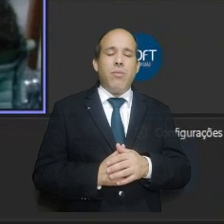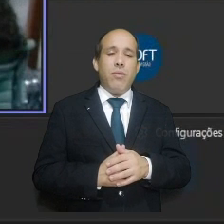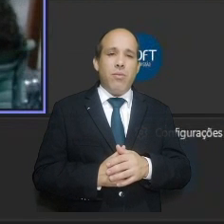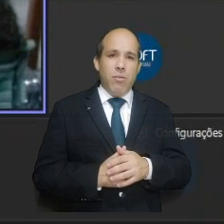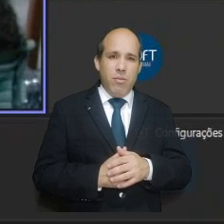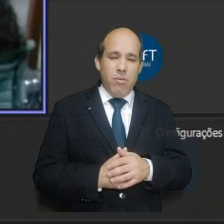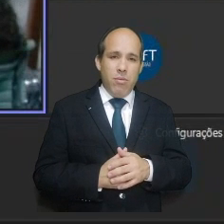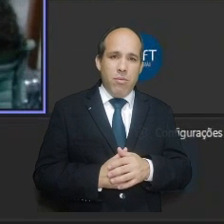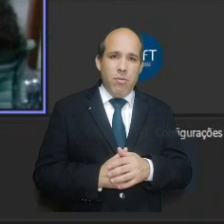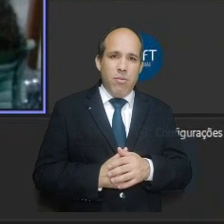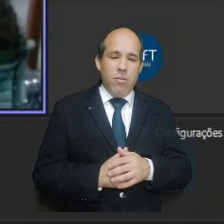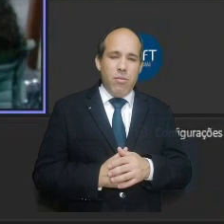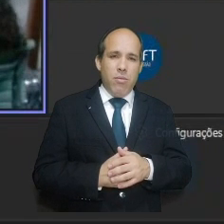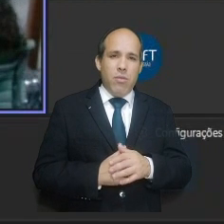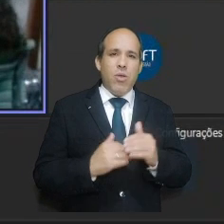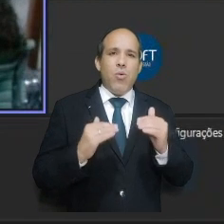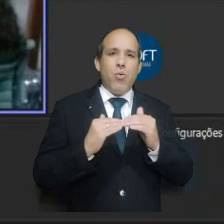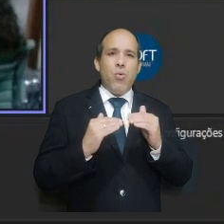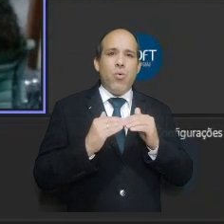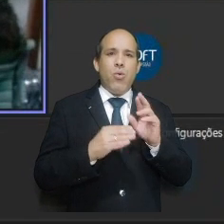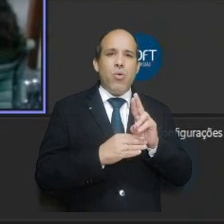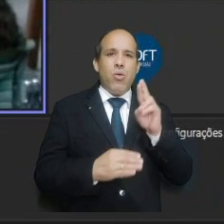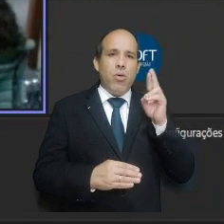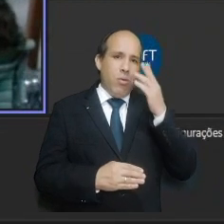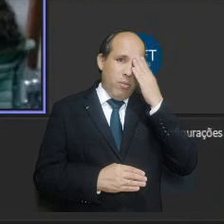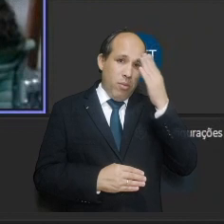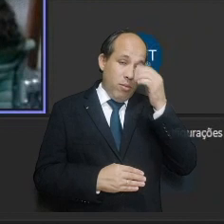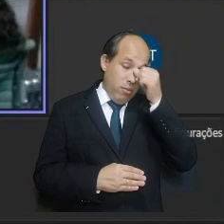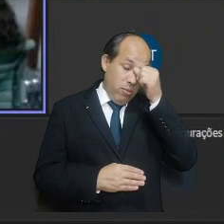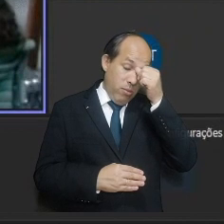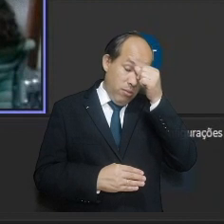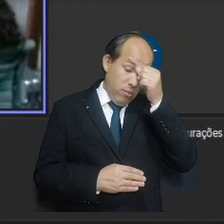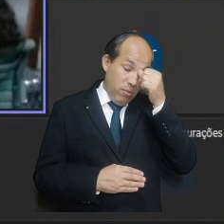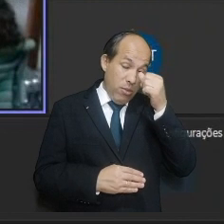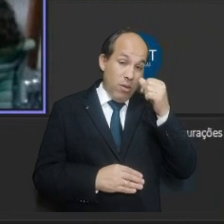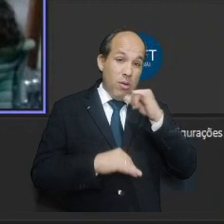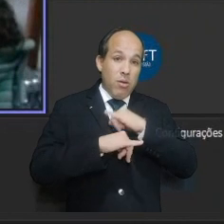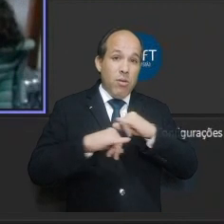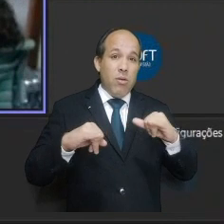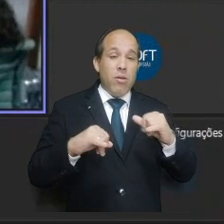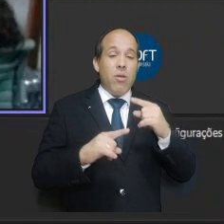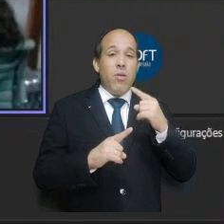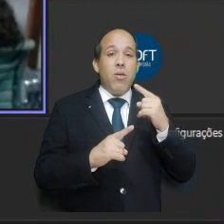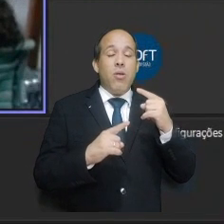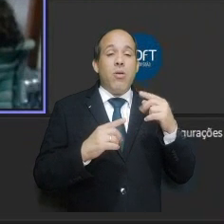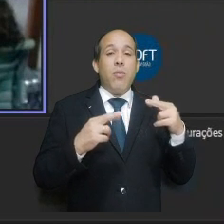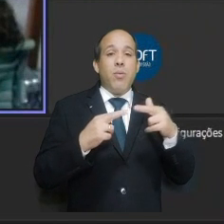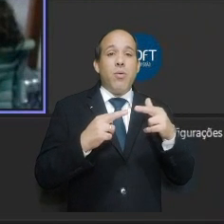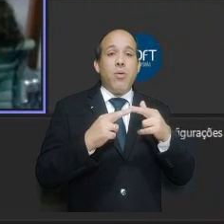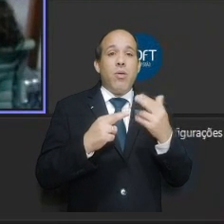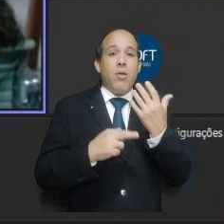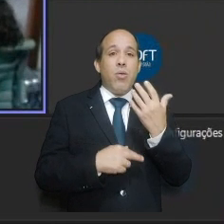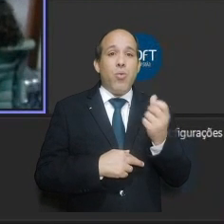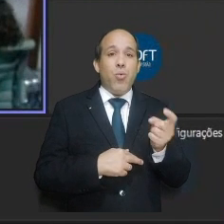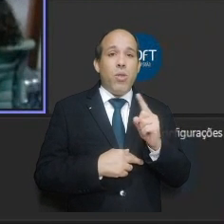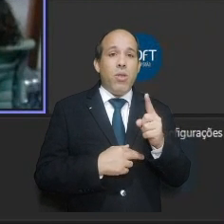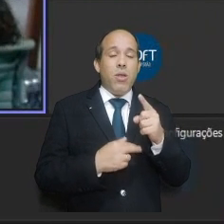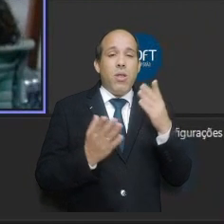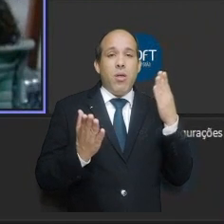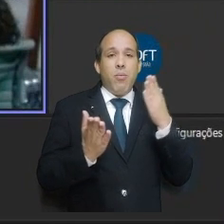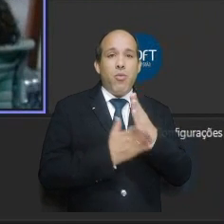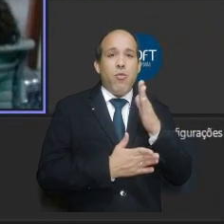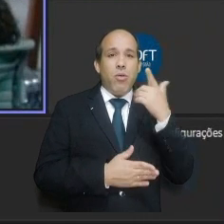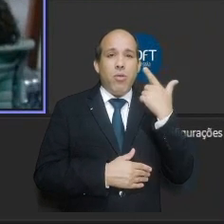sistema, acompanhando o eminente relator. Agradeço a Vossa Excelência, desembargador. Senhor presidente, com a turma. Agradeço. Doutora Luciana, então proclamo o resultado. Processo número 8